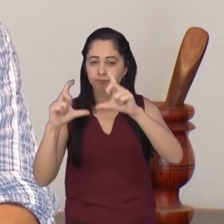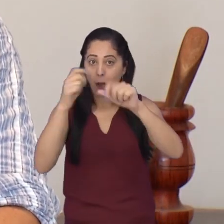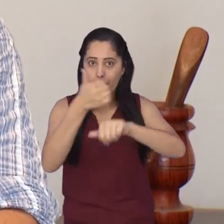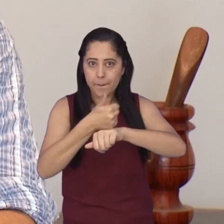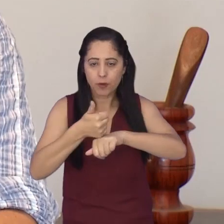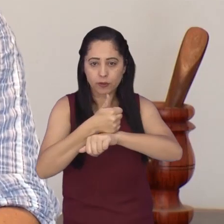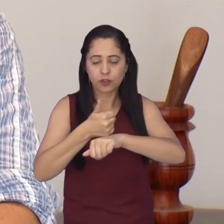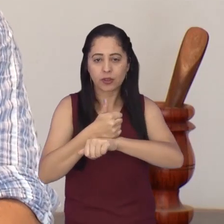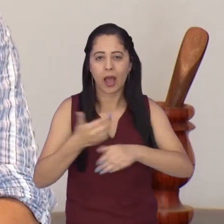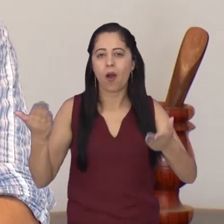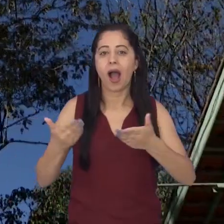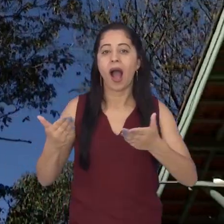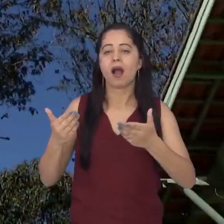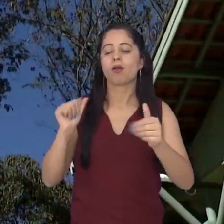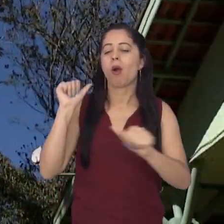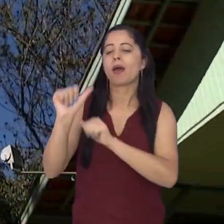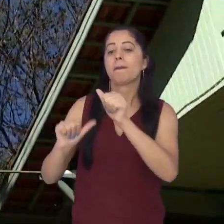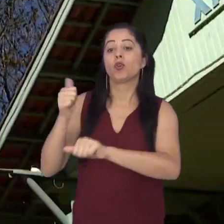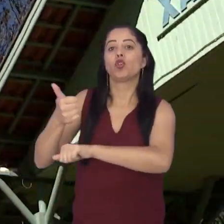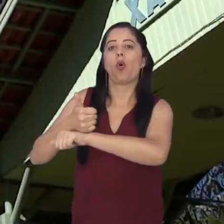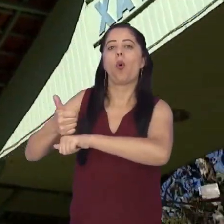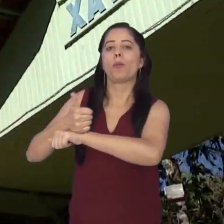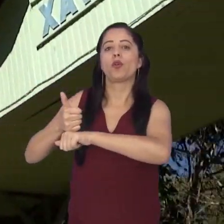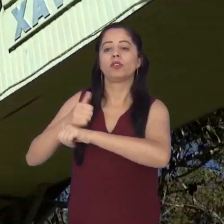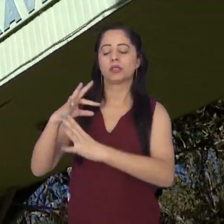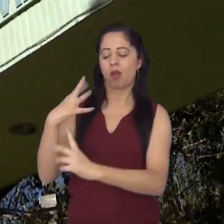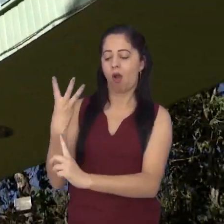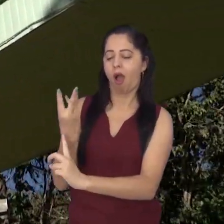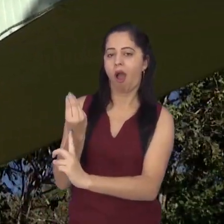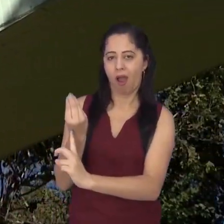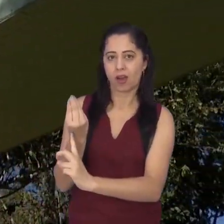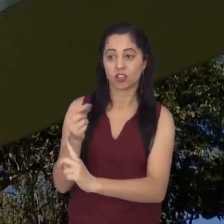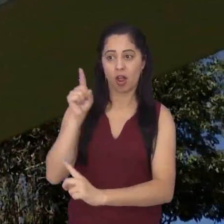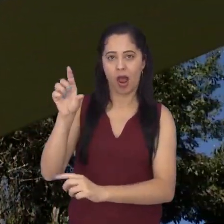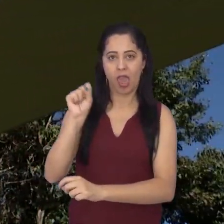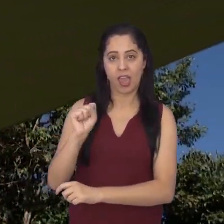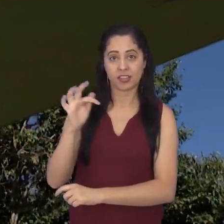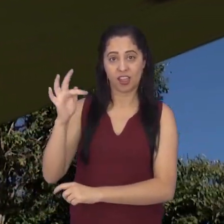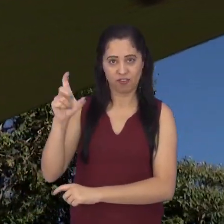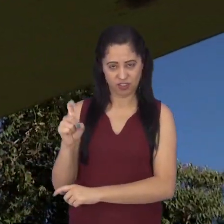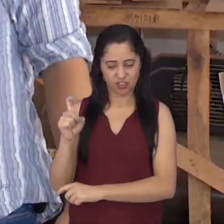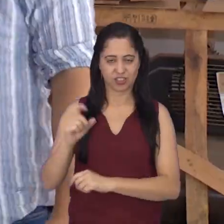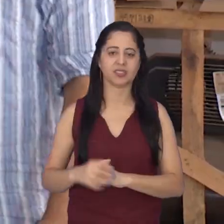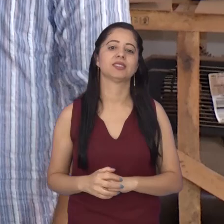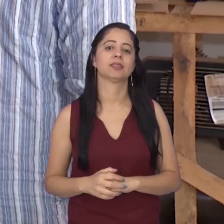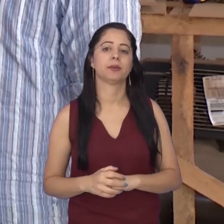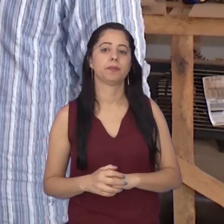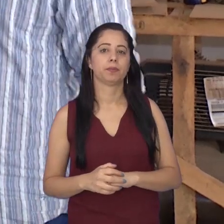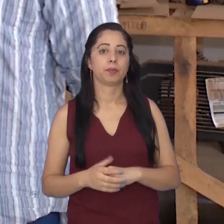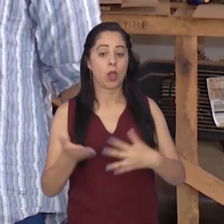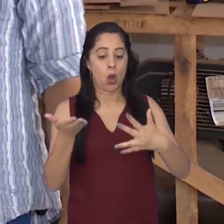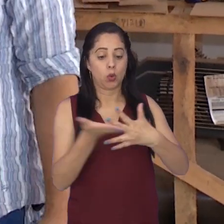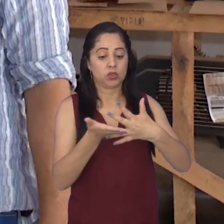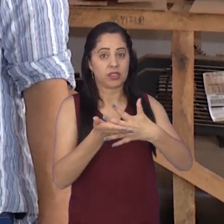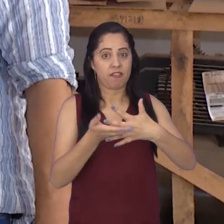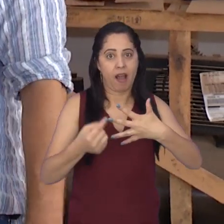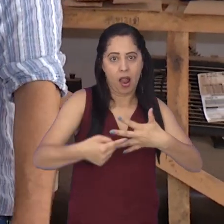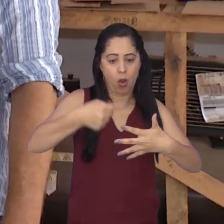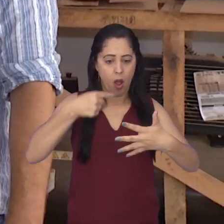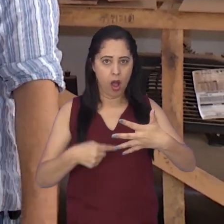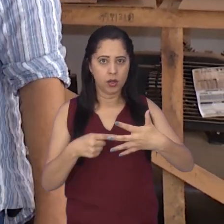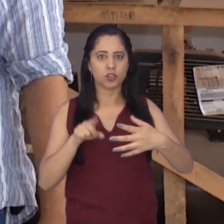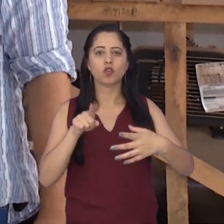encontrou a arte sustentável no distrito de São Francisco Xavier durante a pandemia. No primeiro bloco, você